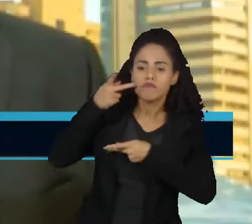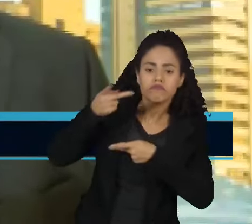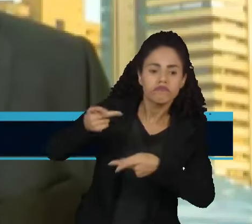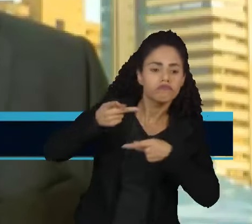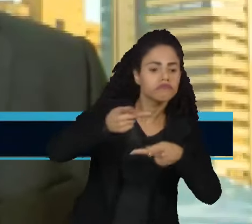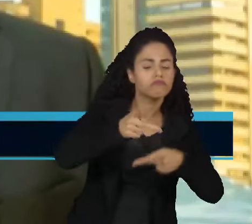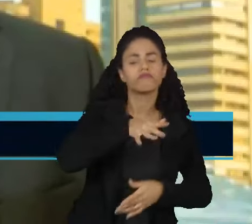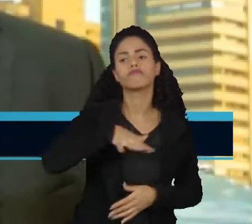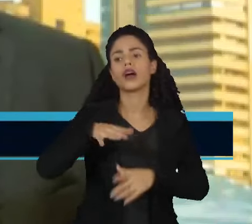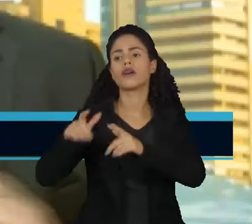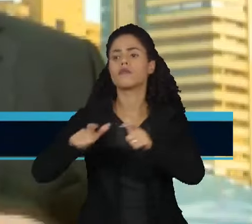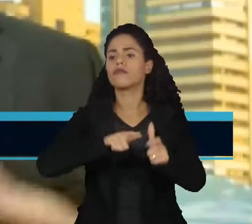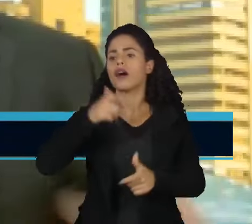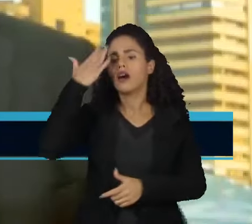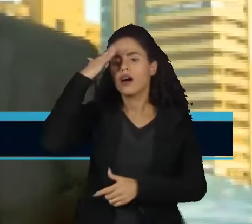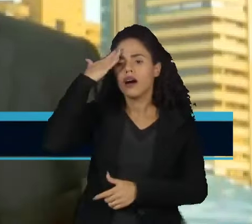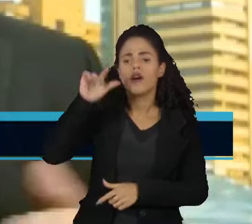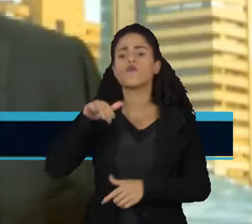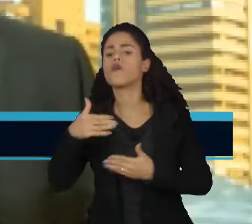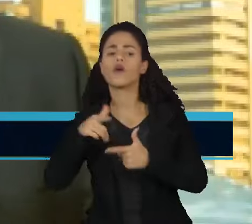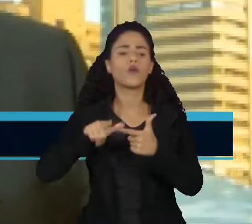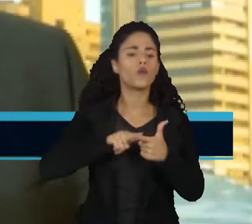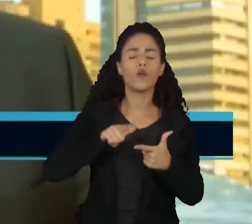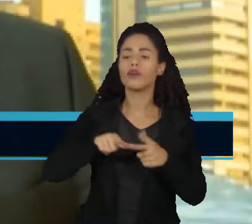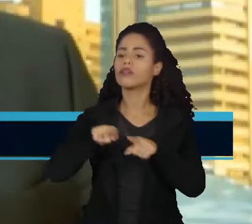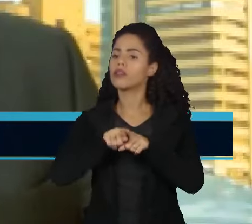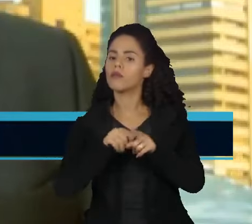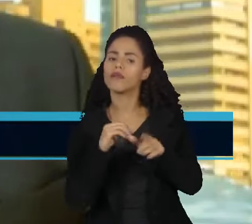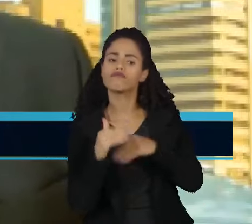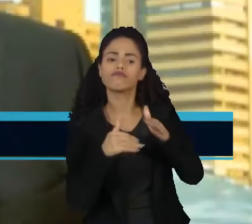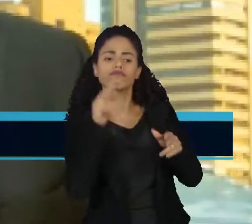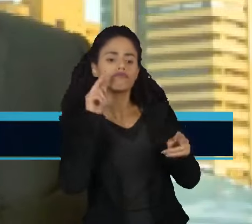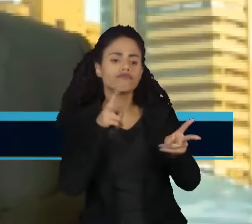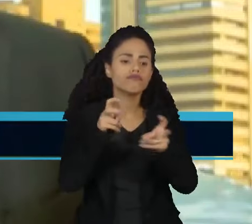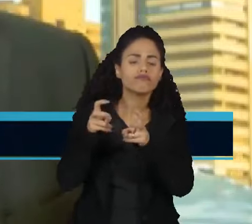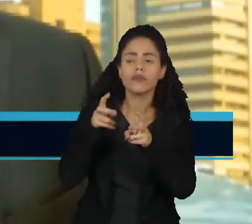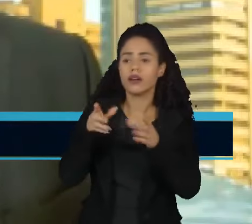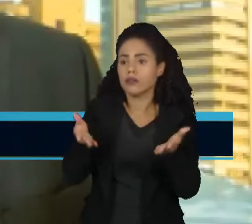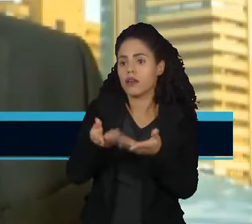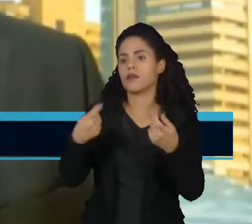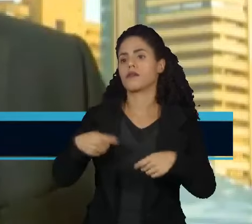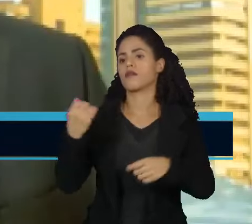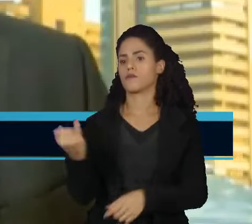visitação, para entender a evolução desses condicionantes, eu